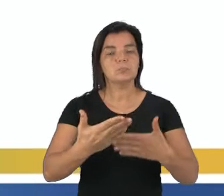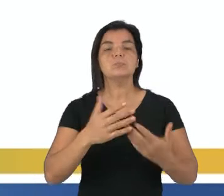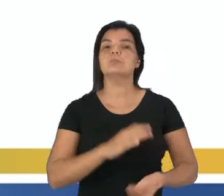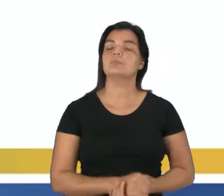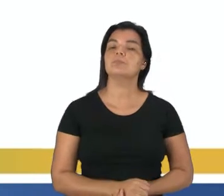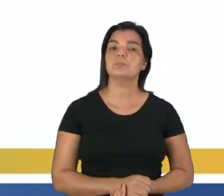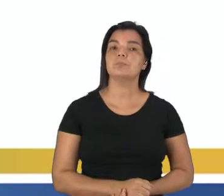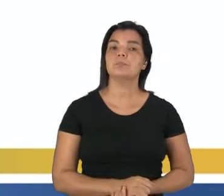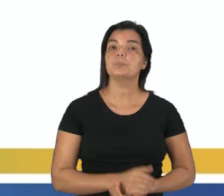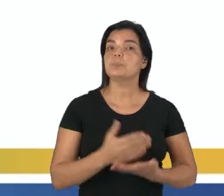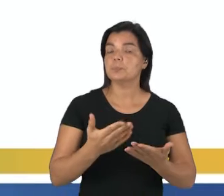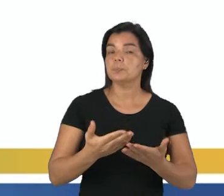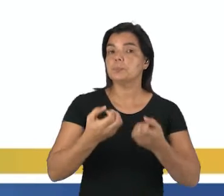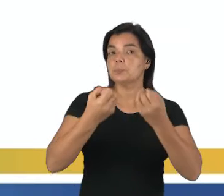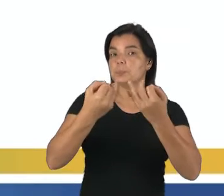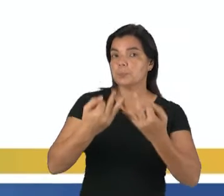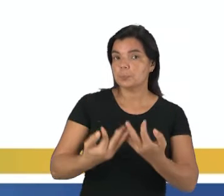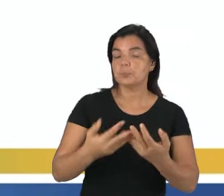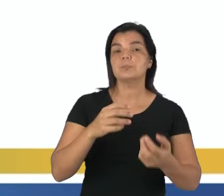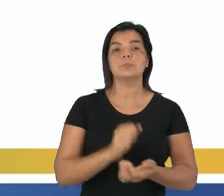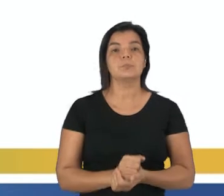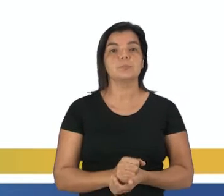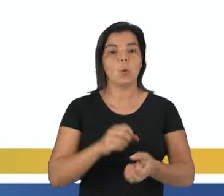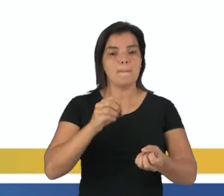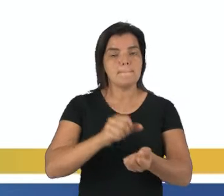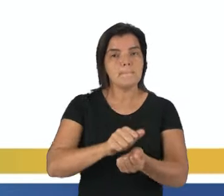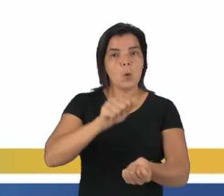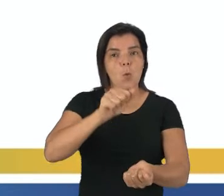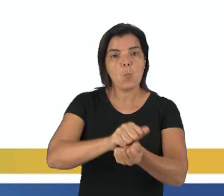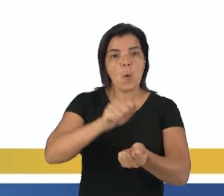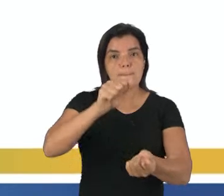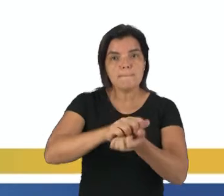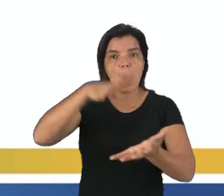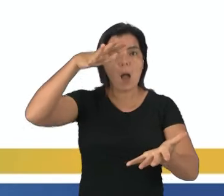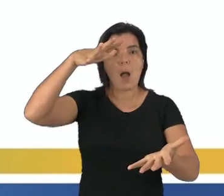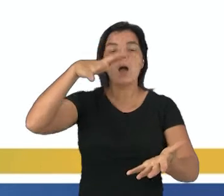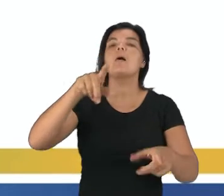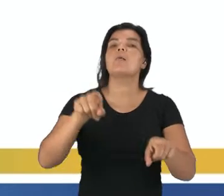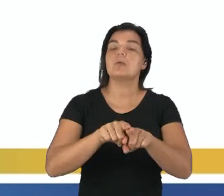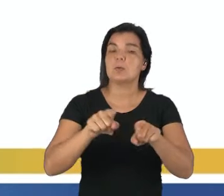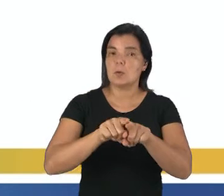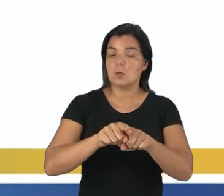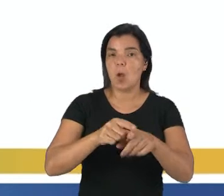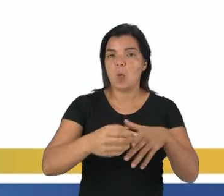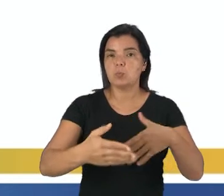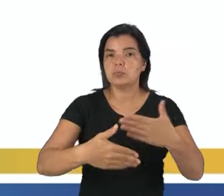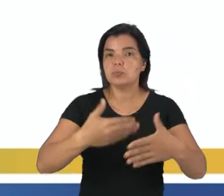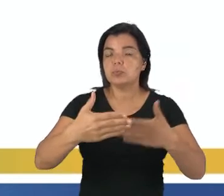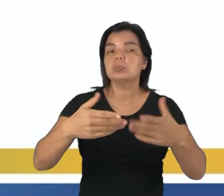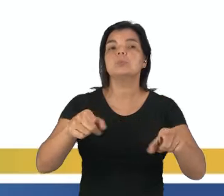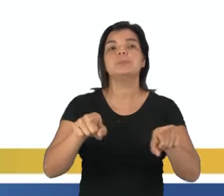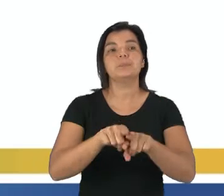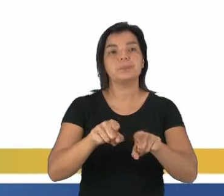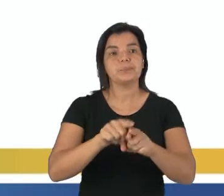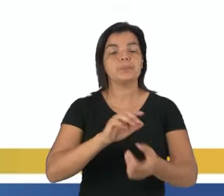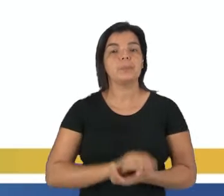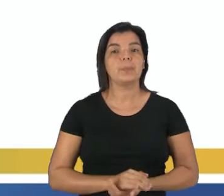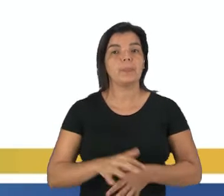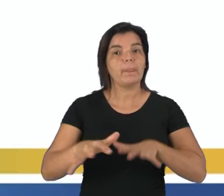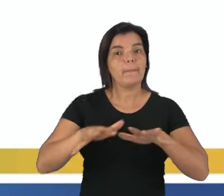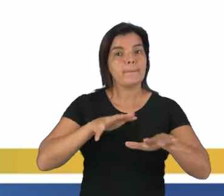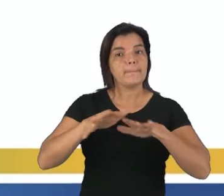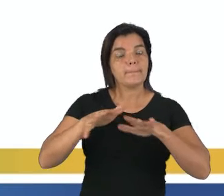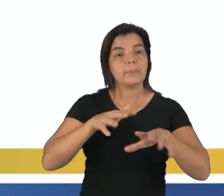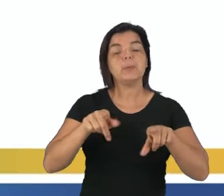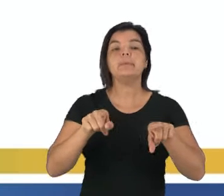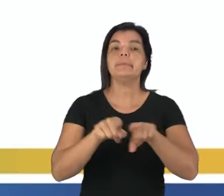Isso aí é um conceito que vem do Big Bang, pessoal, que o universo está em constante expansão. Logo, constantemente, ele está em